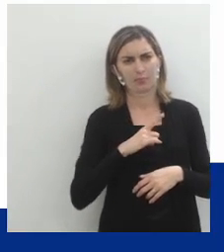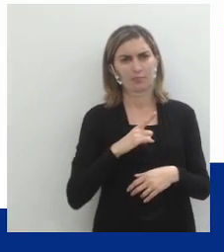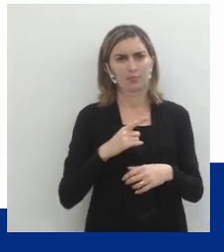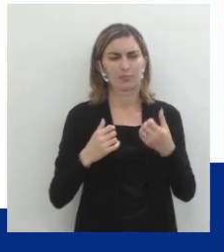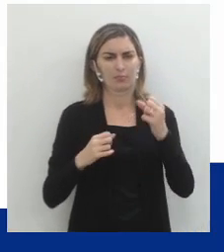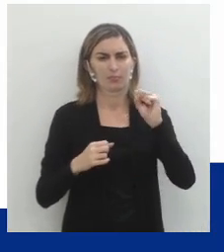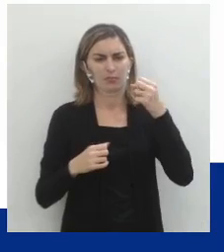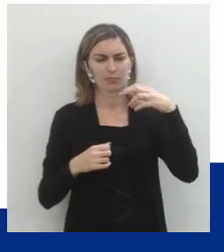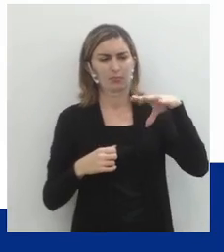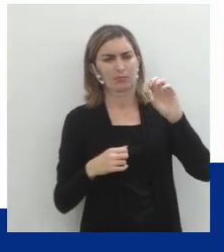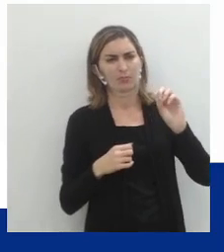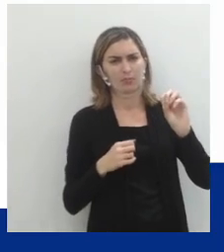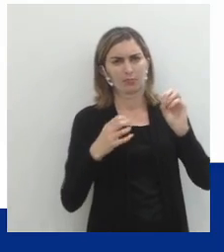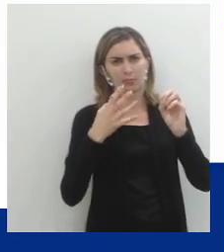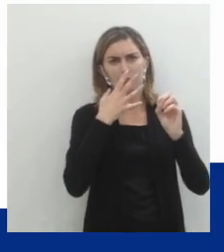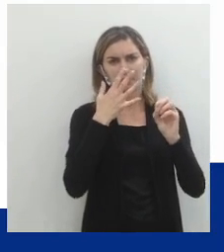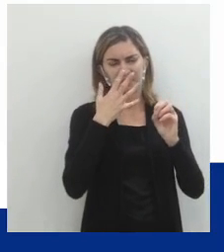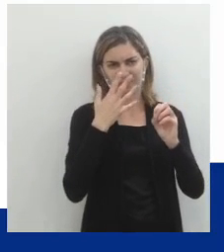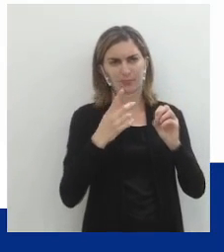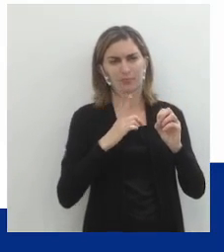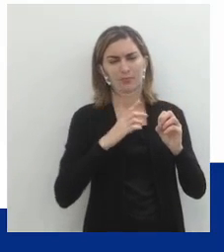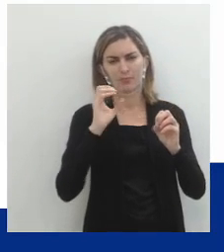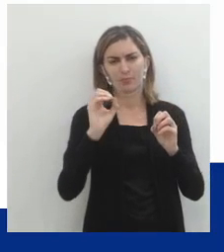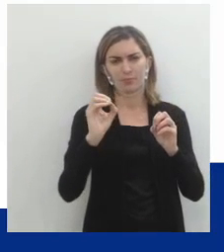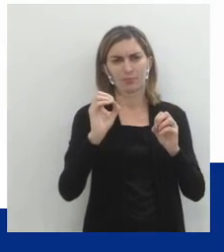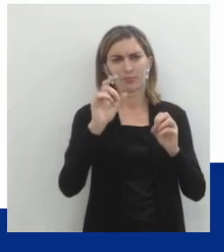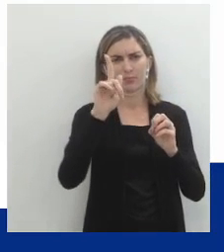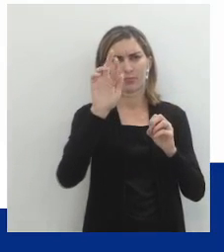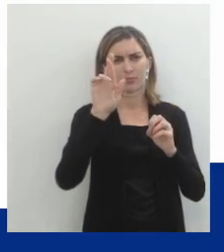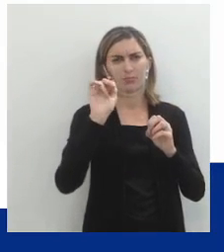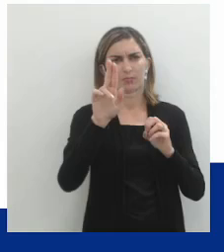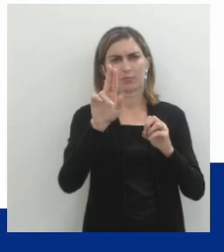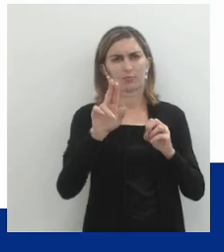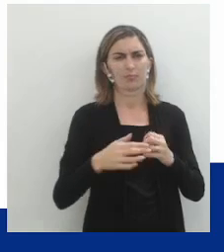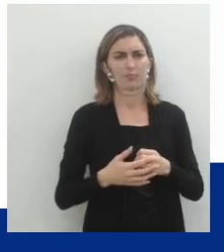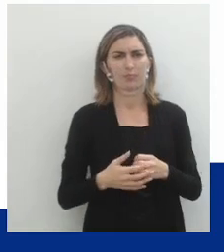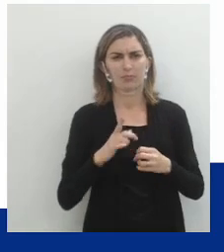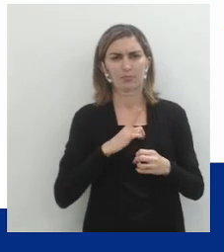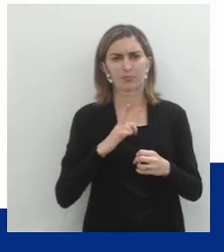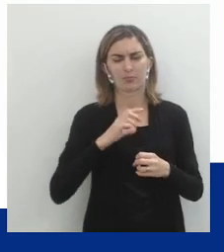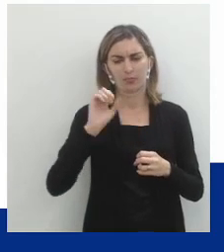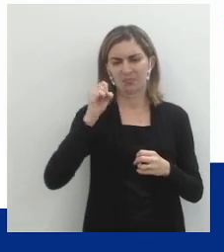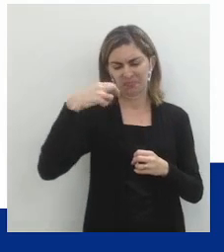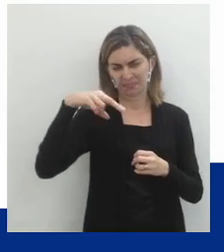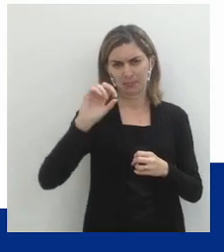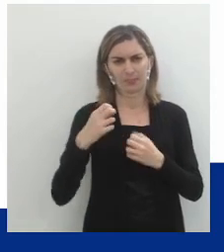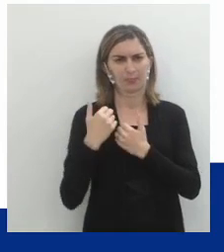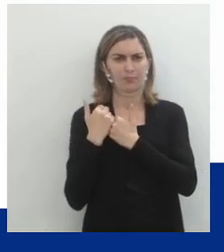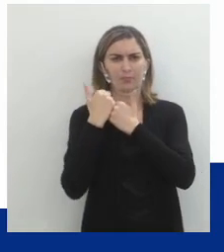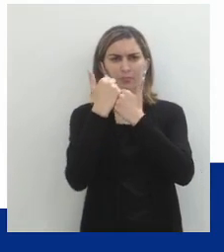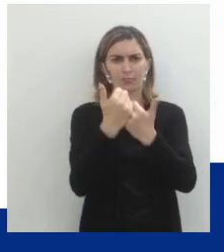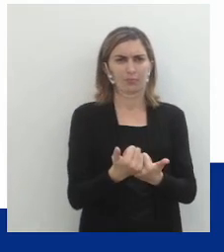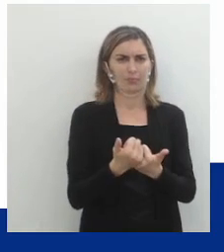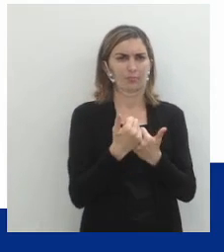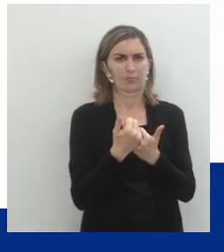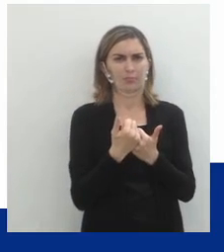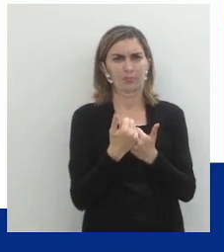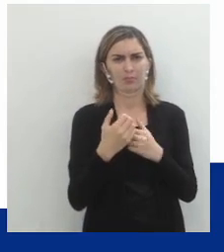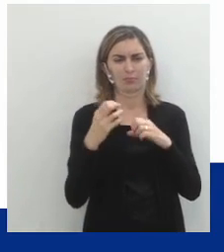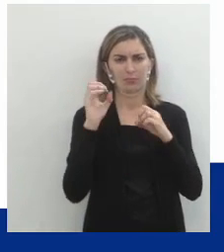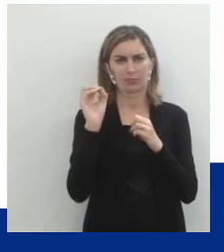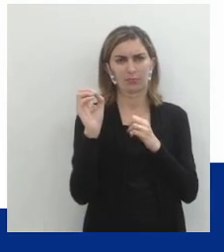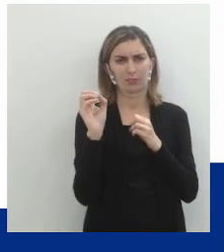de seno aqui, observe que 0 grau tem o seno representado aqui,